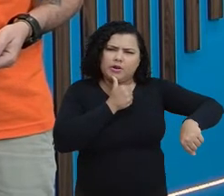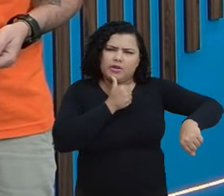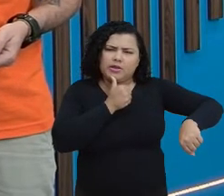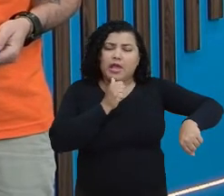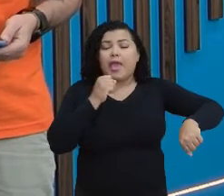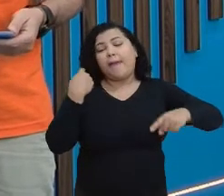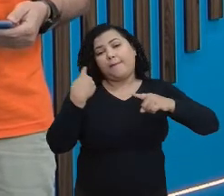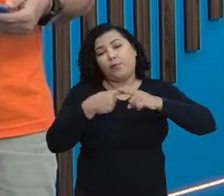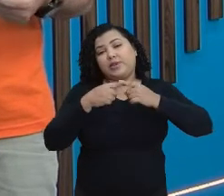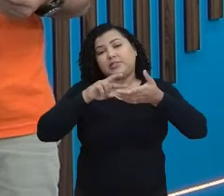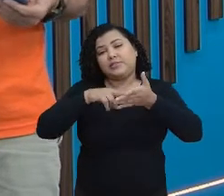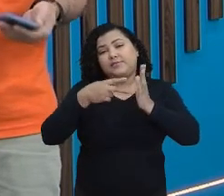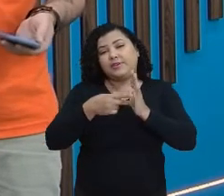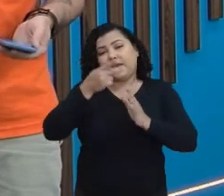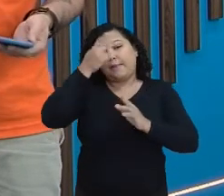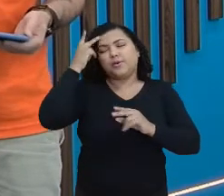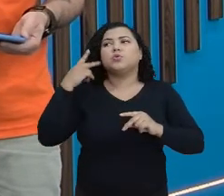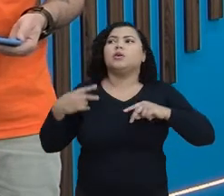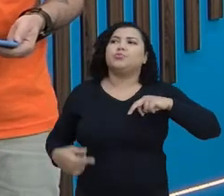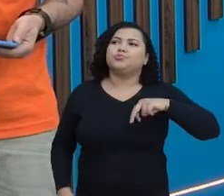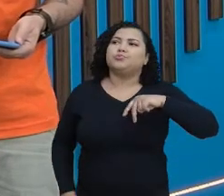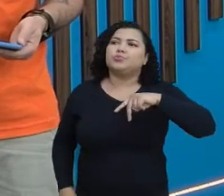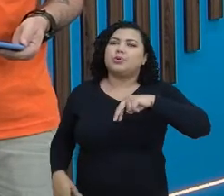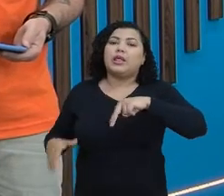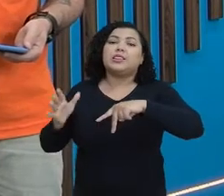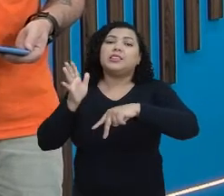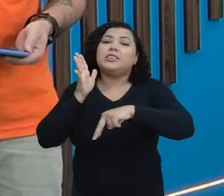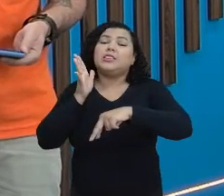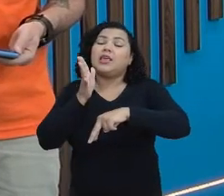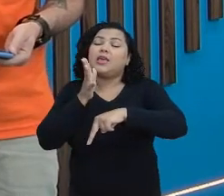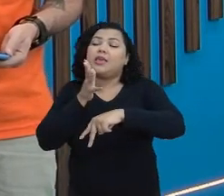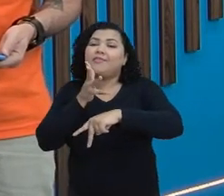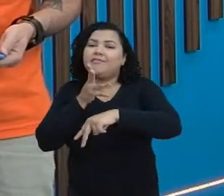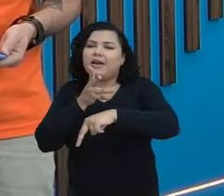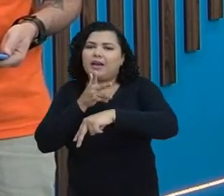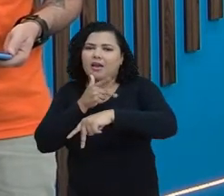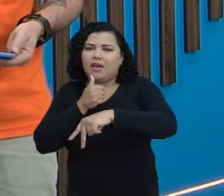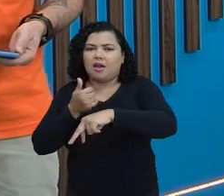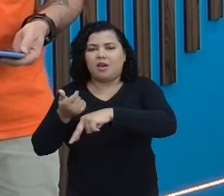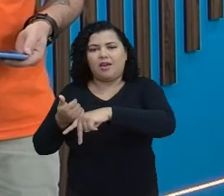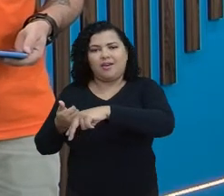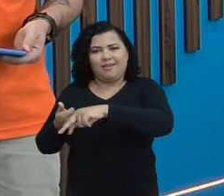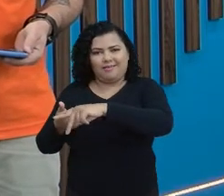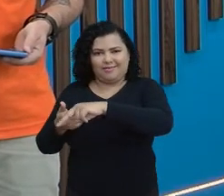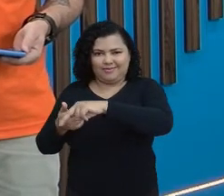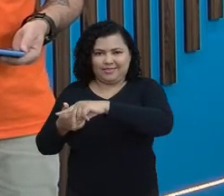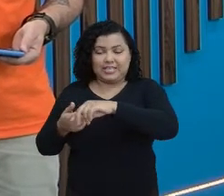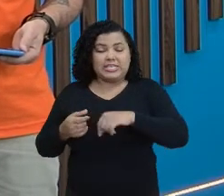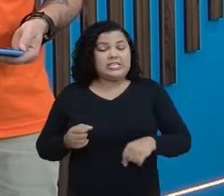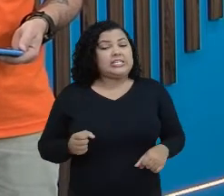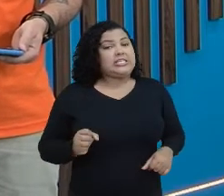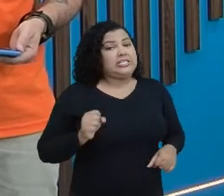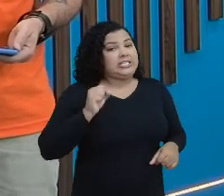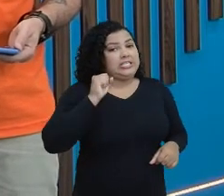velocidade. Então perceba que é o seguinte, imagine você ter que ir de um lugar a outro. Quanto mais tempo você gasta para ir de